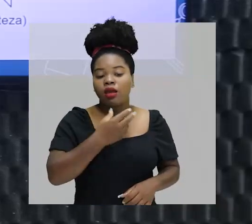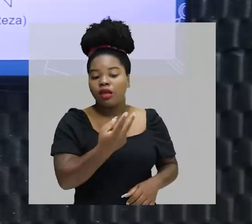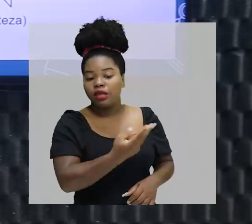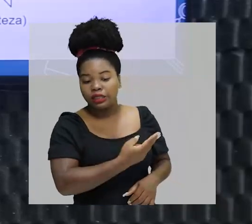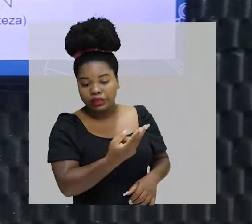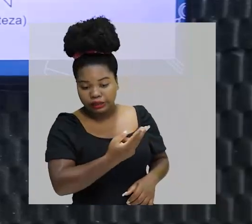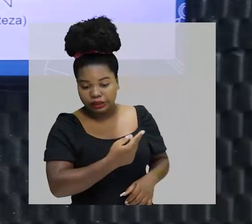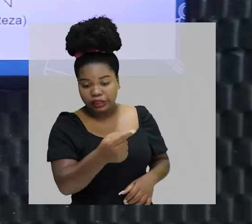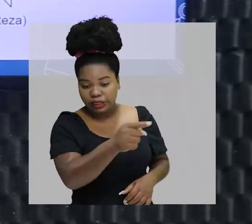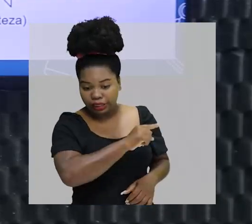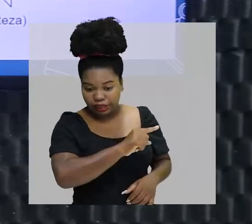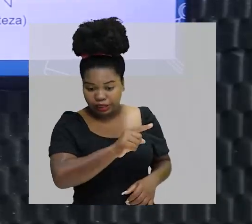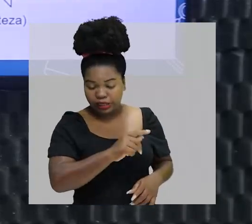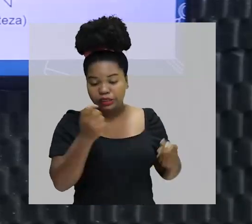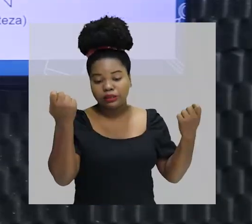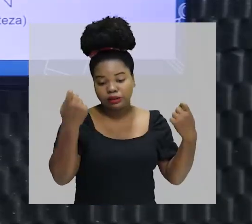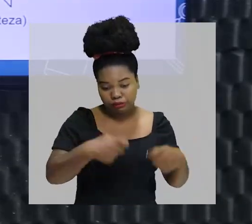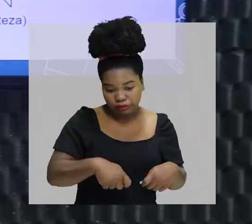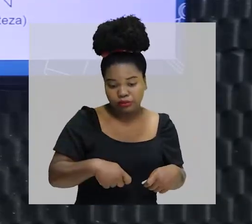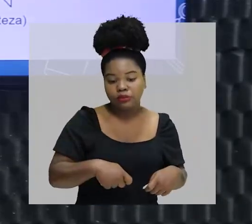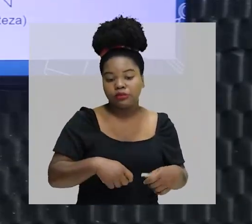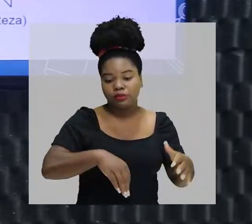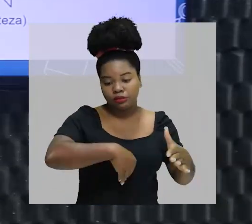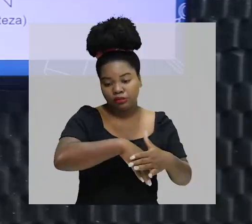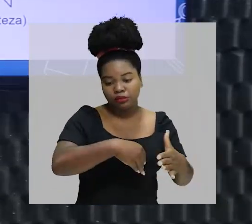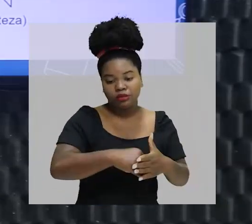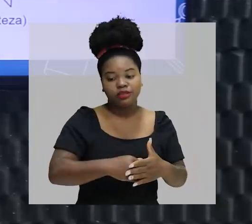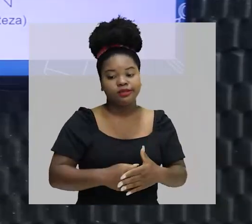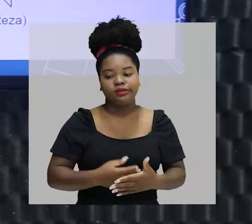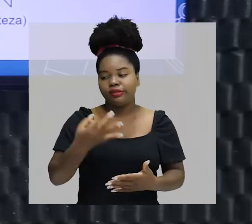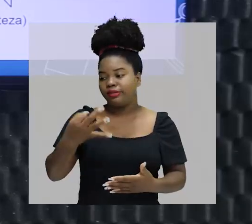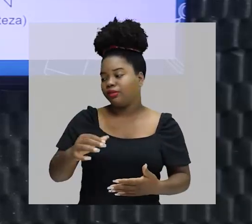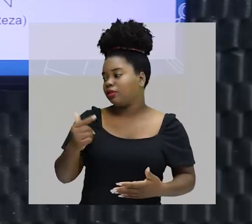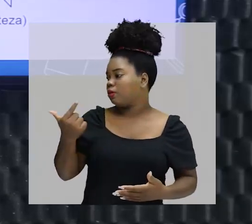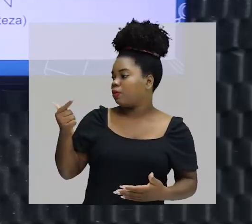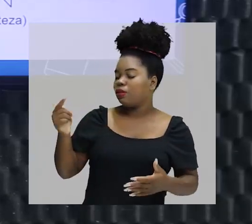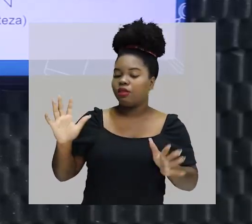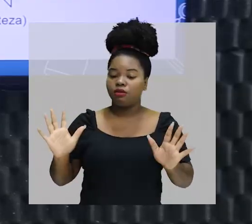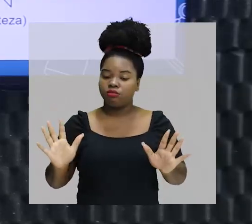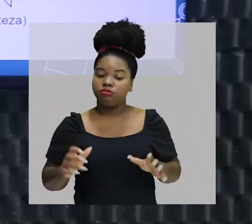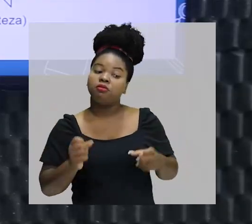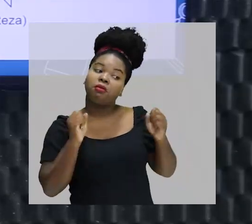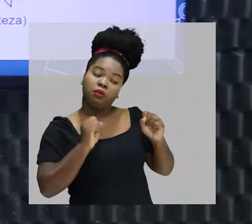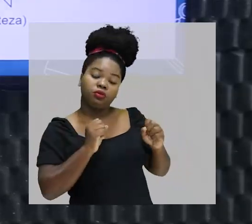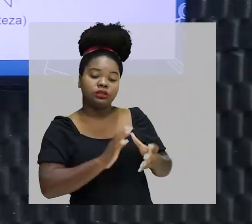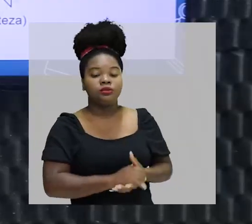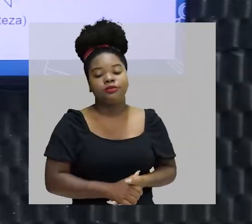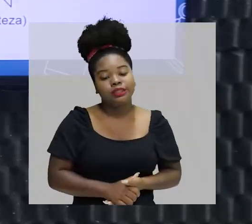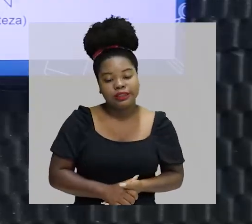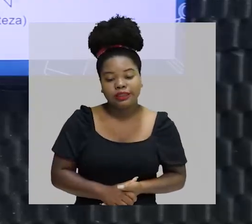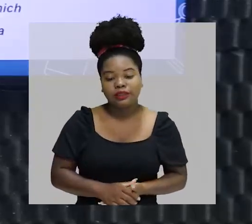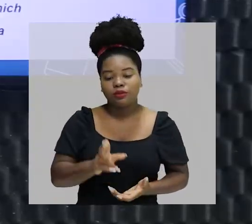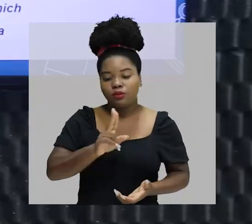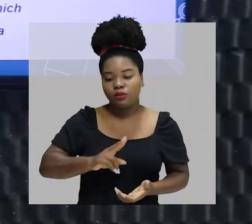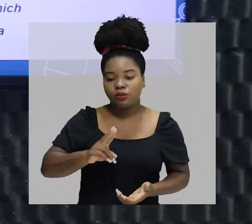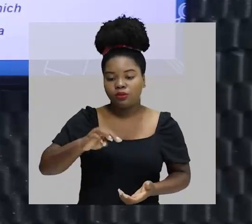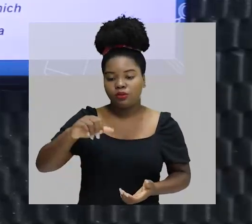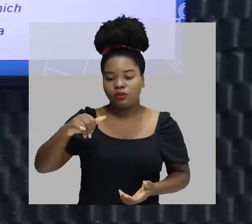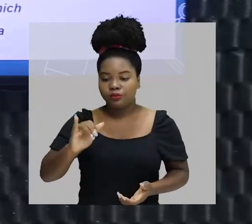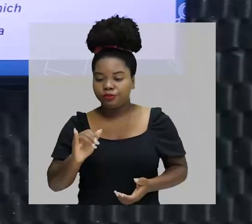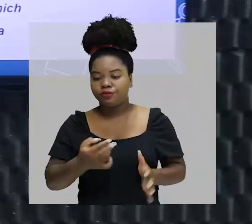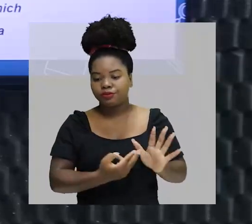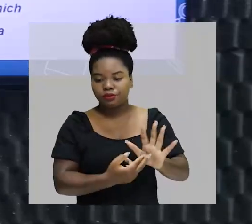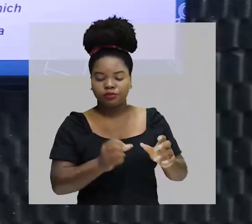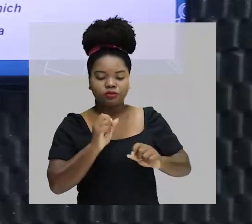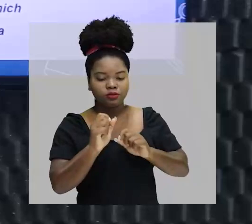podem estar jogando futebol, eu não tenho certeza. Então, aqui eu uso o verbo auxiliar might justamente para